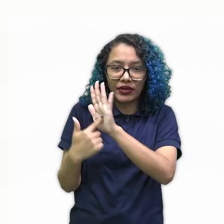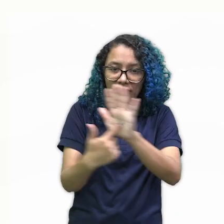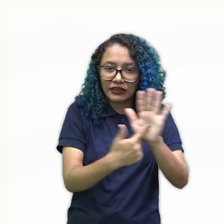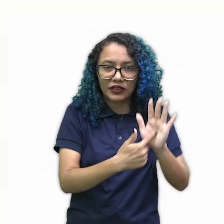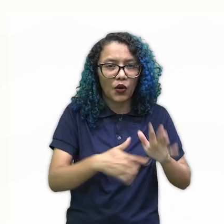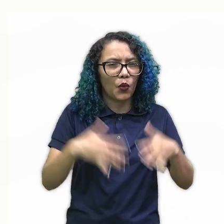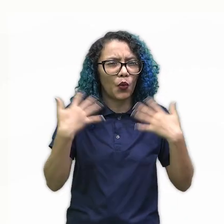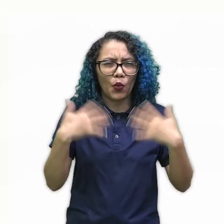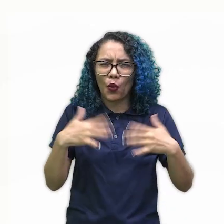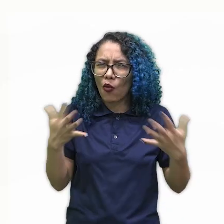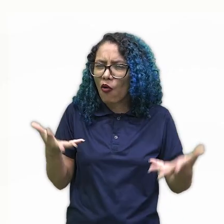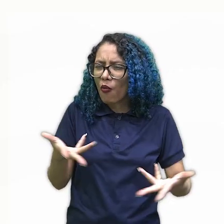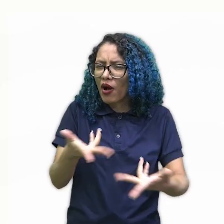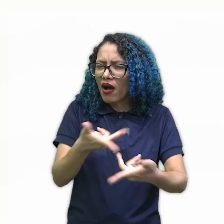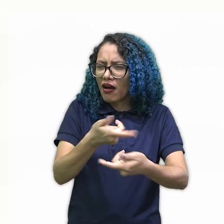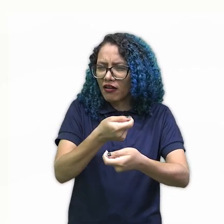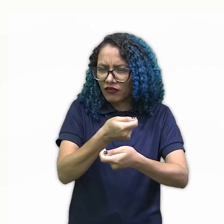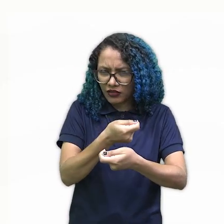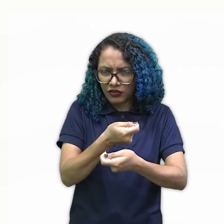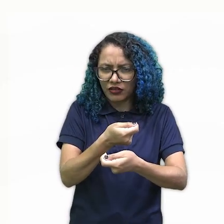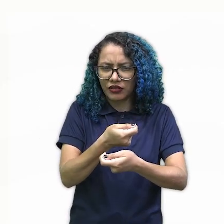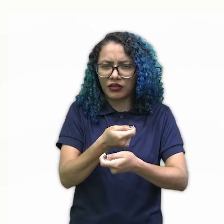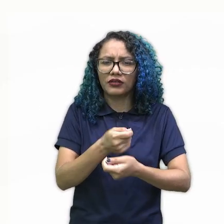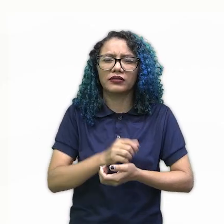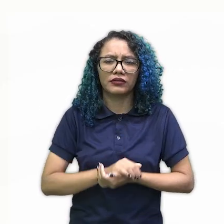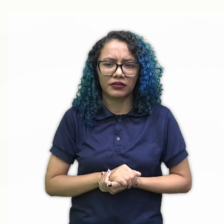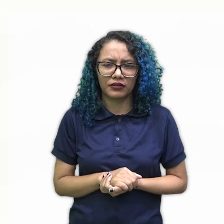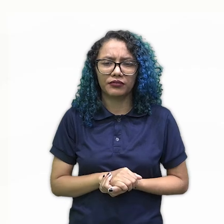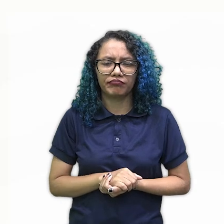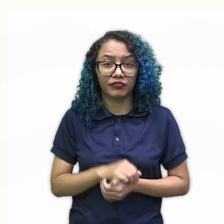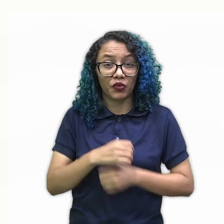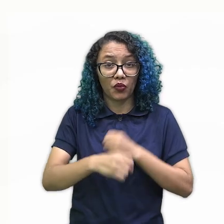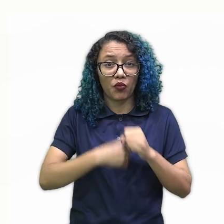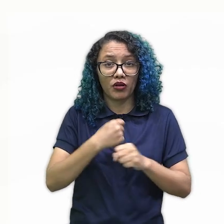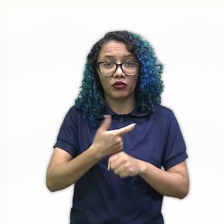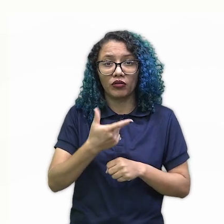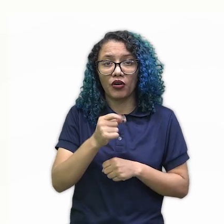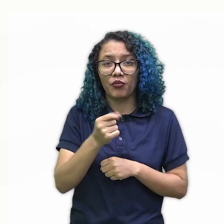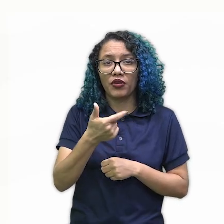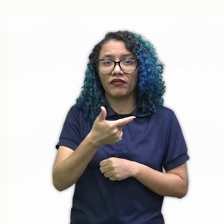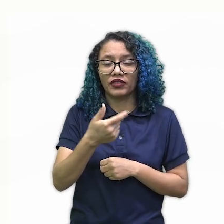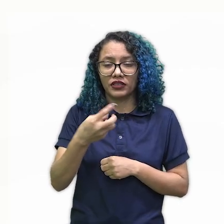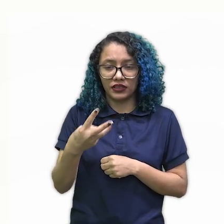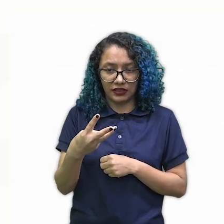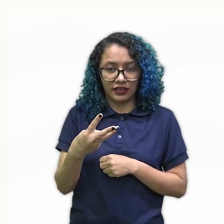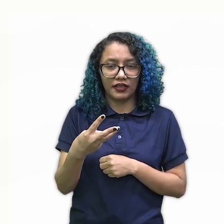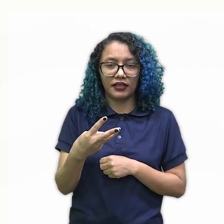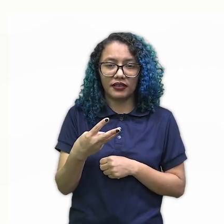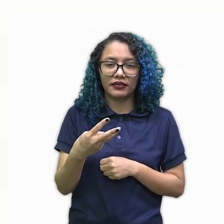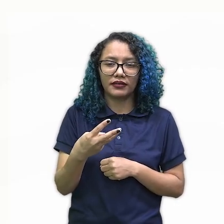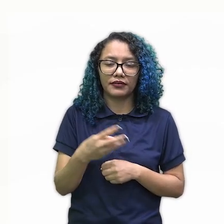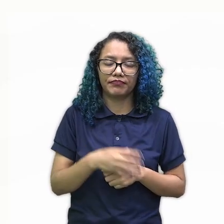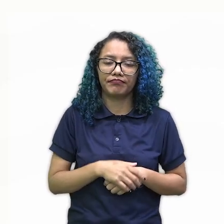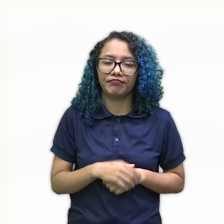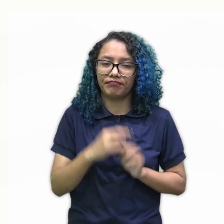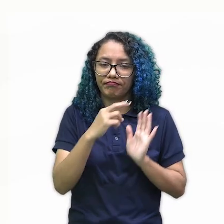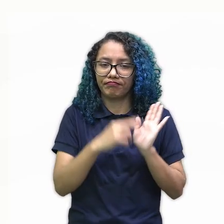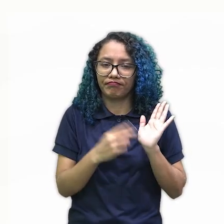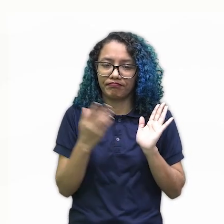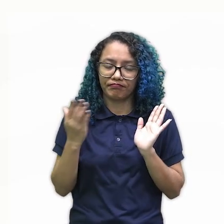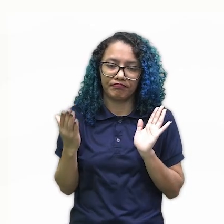2023, lá em 2023, amazing shows were unfolding.